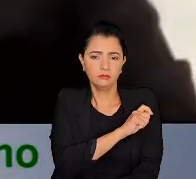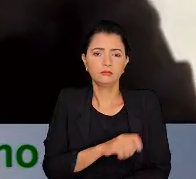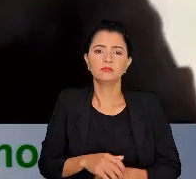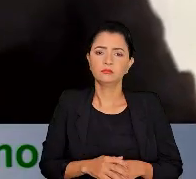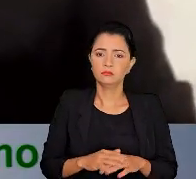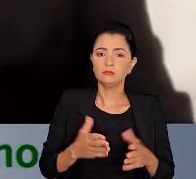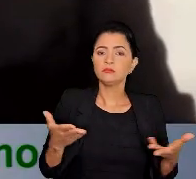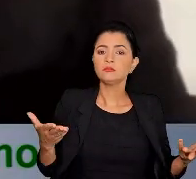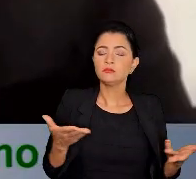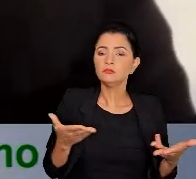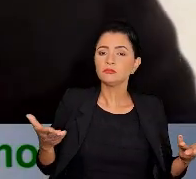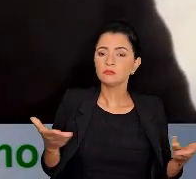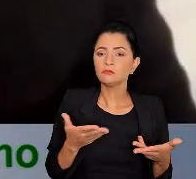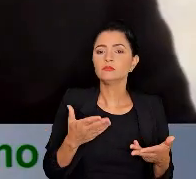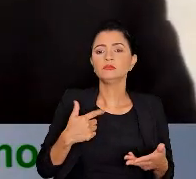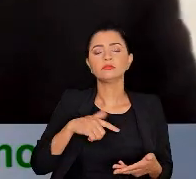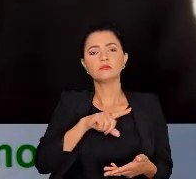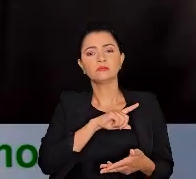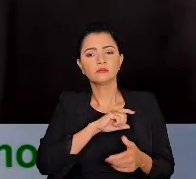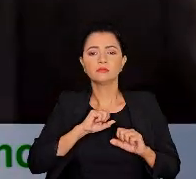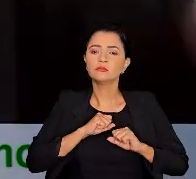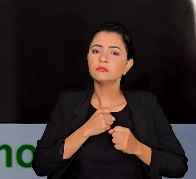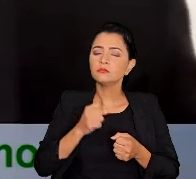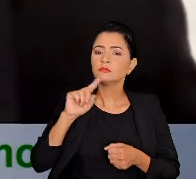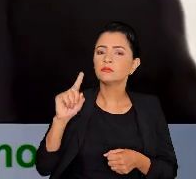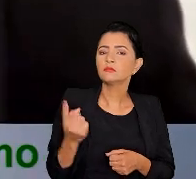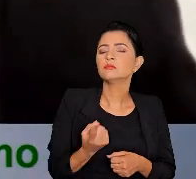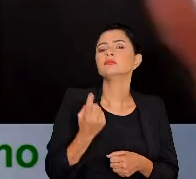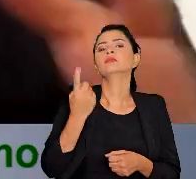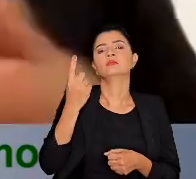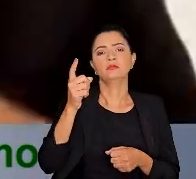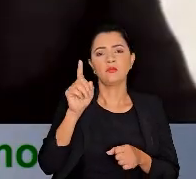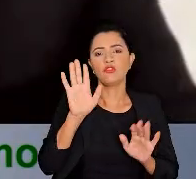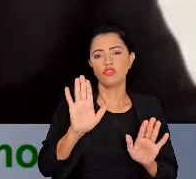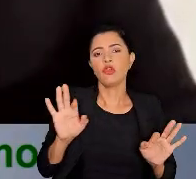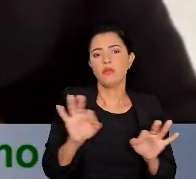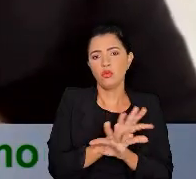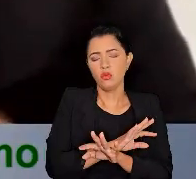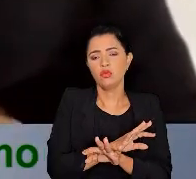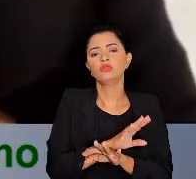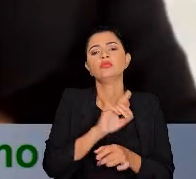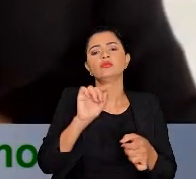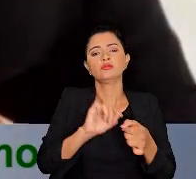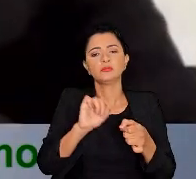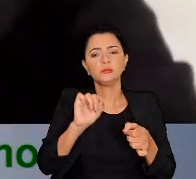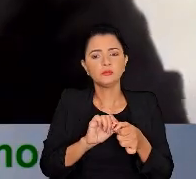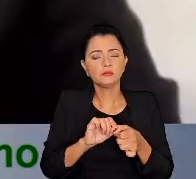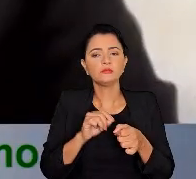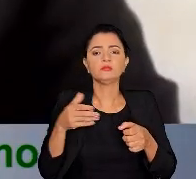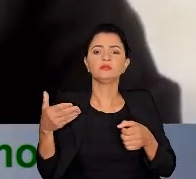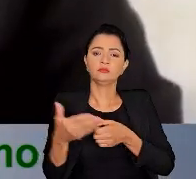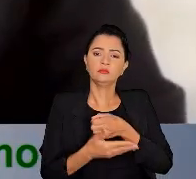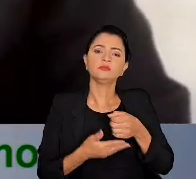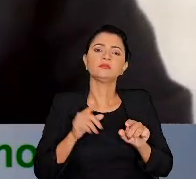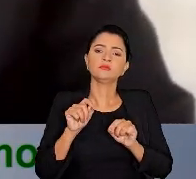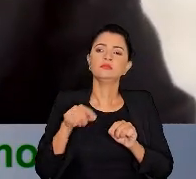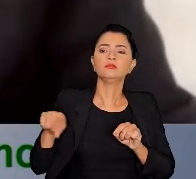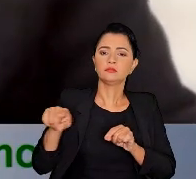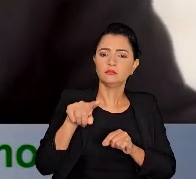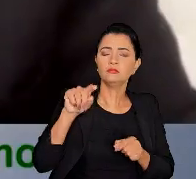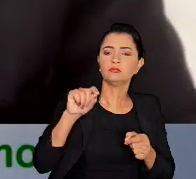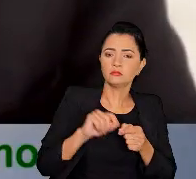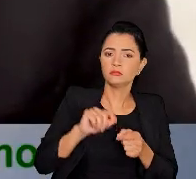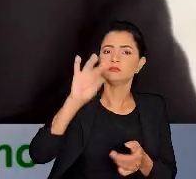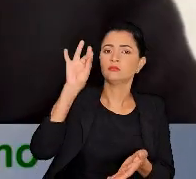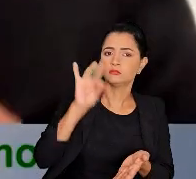hoje em dia o nosso esforço, uma vez que isso já está implementado, é fazer com que, na base, fazer com que ele se torne algo